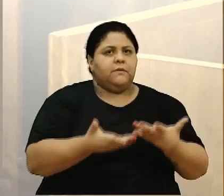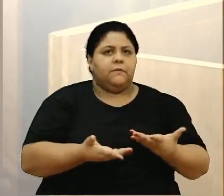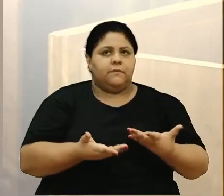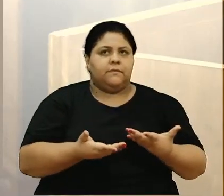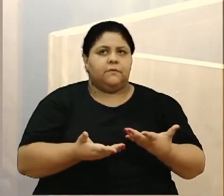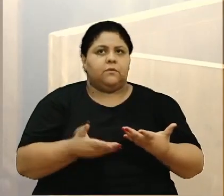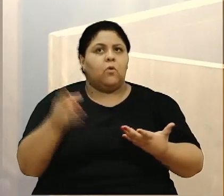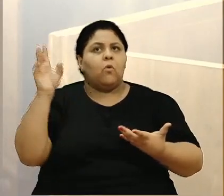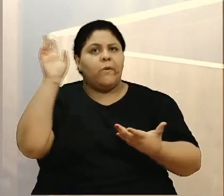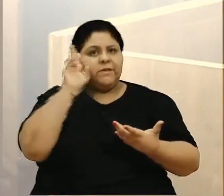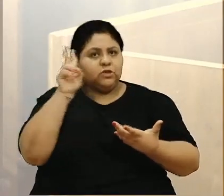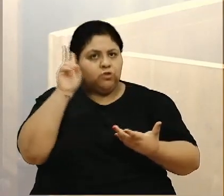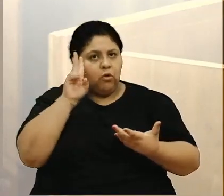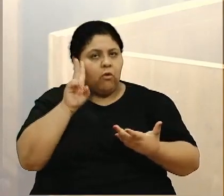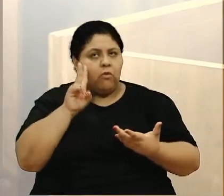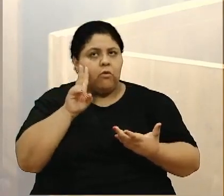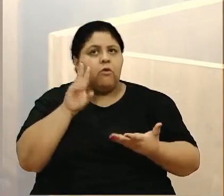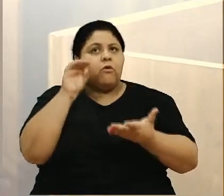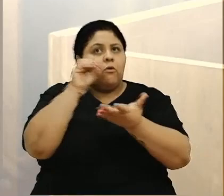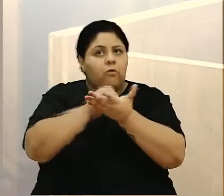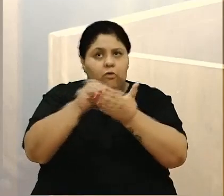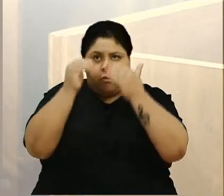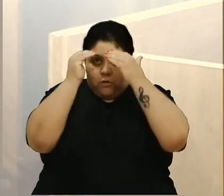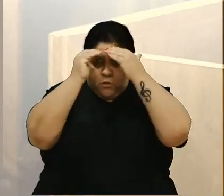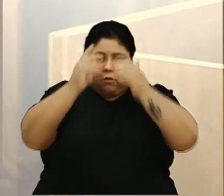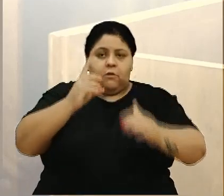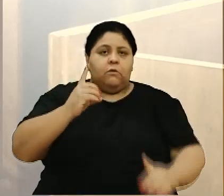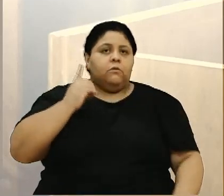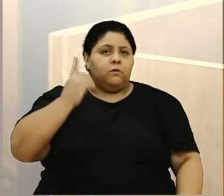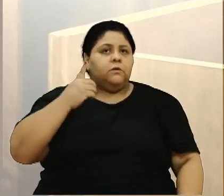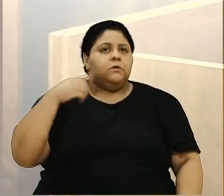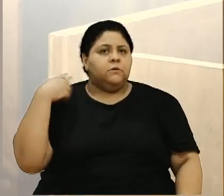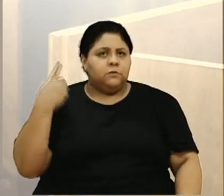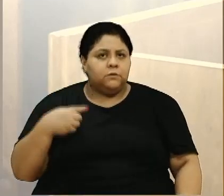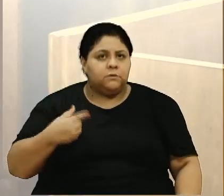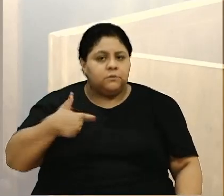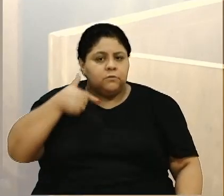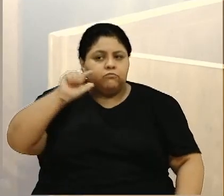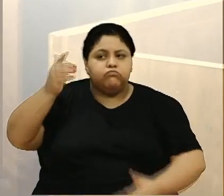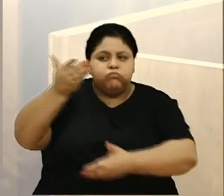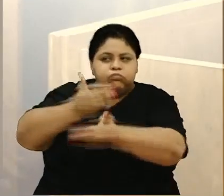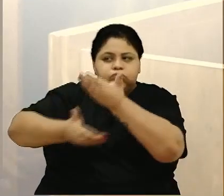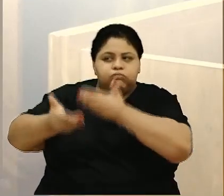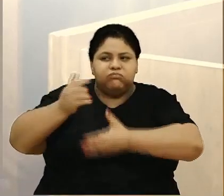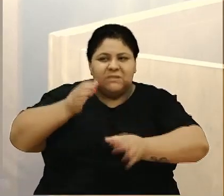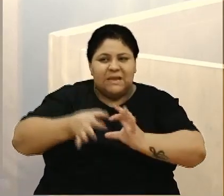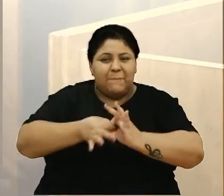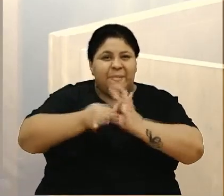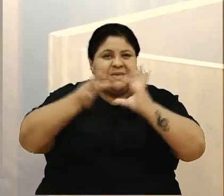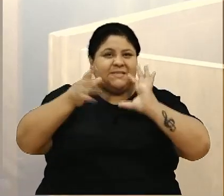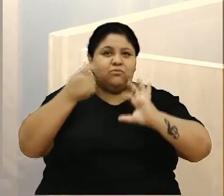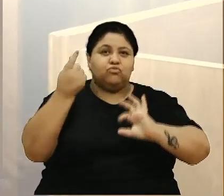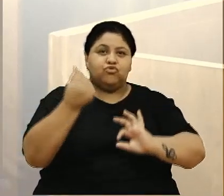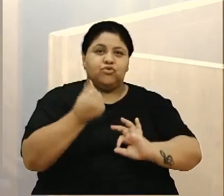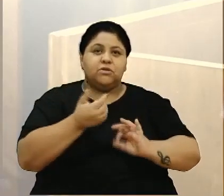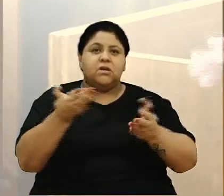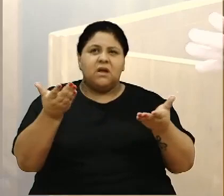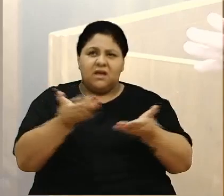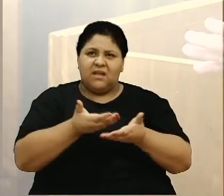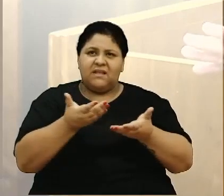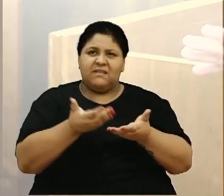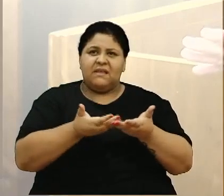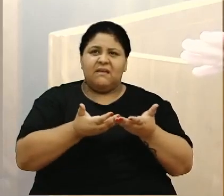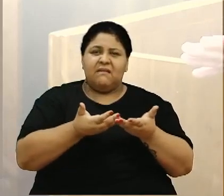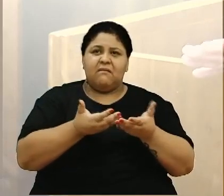com a história e uma falta de respeito com a deputada Denise, que conseguiu intermediar a liberação desse recurso. E aqui eu falo sem jogo de ego, aqui a gente